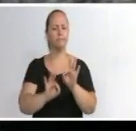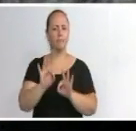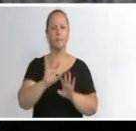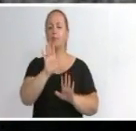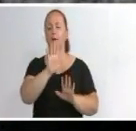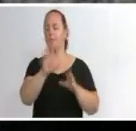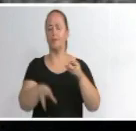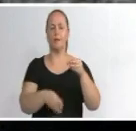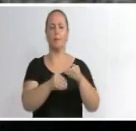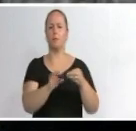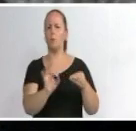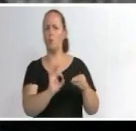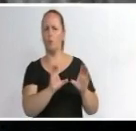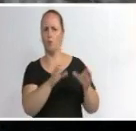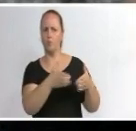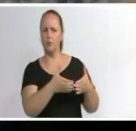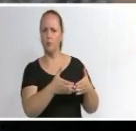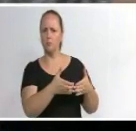É emenda de comissões, não?